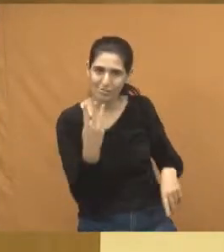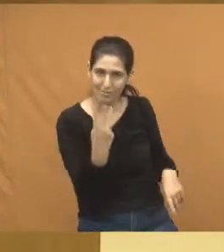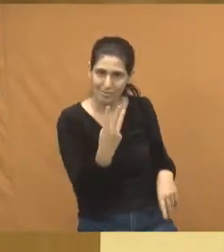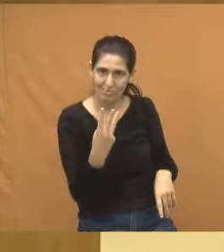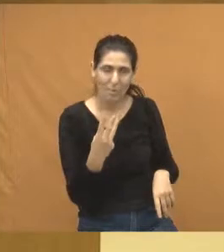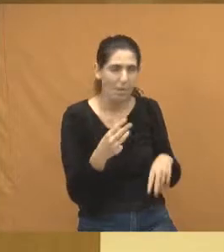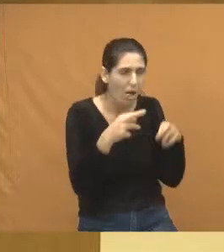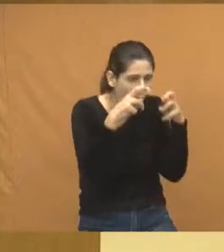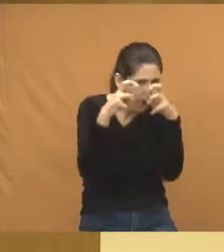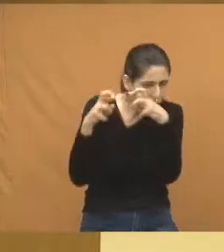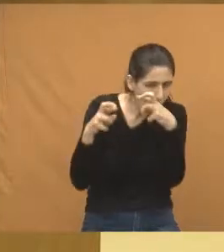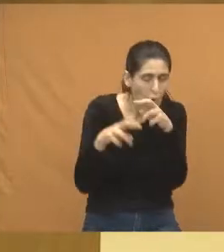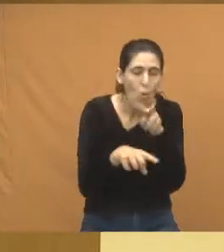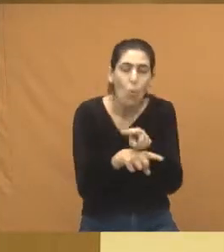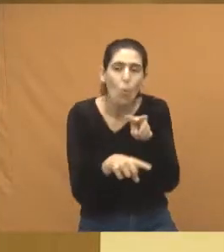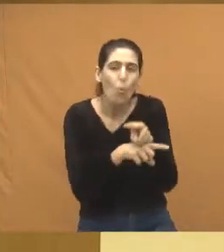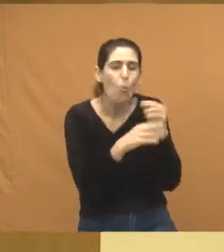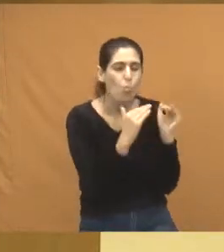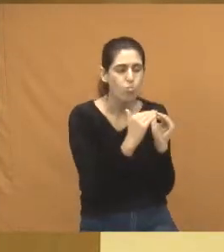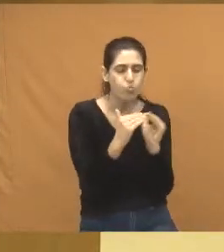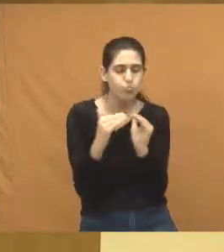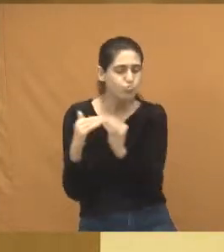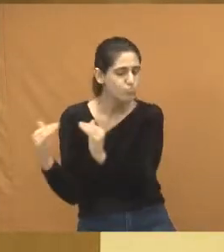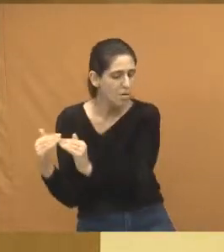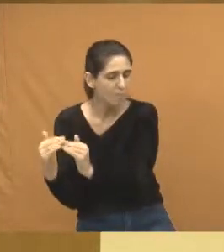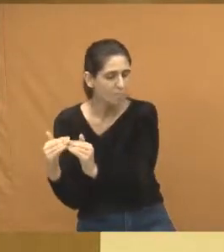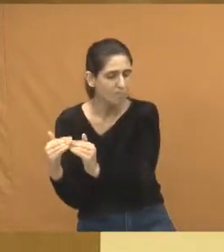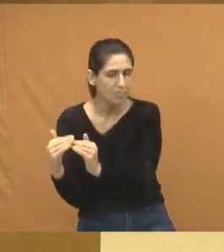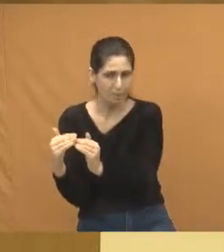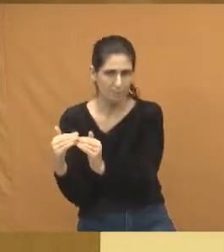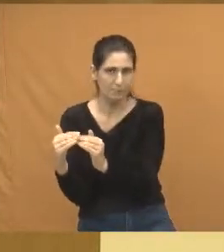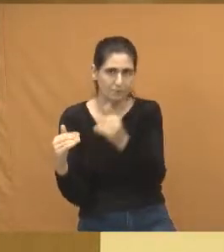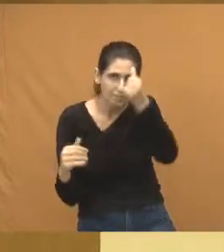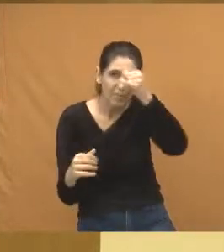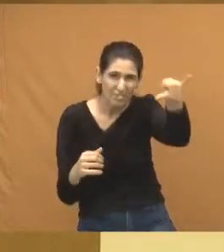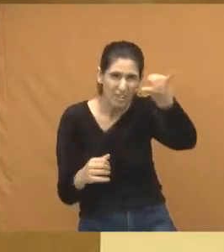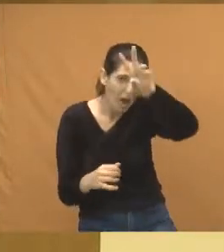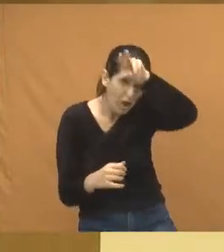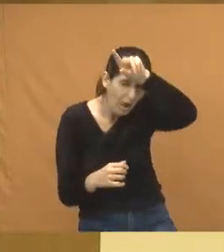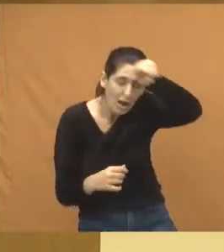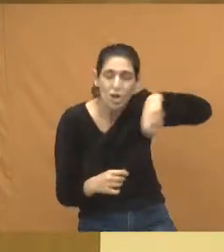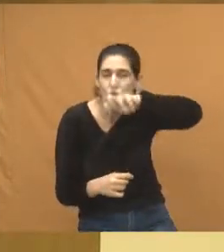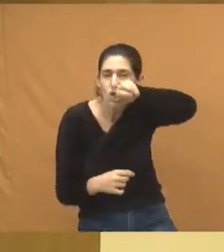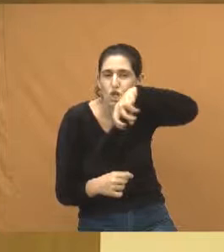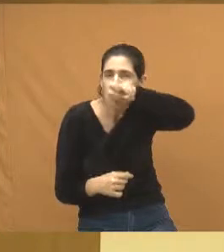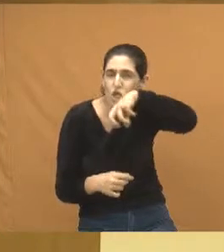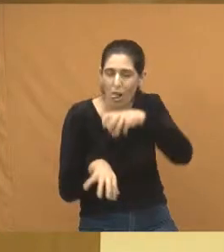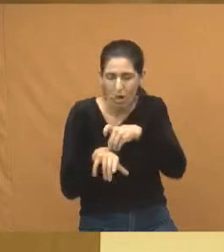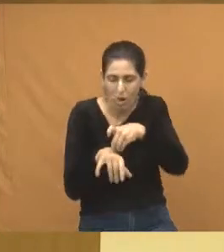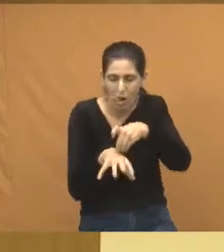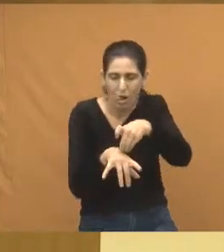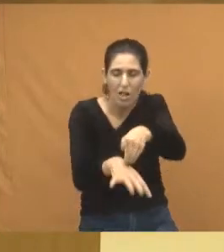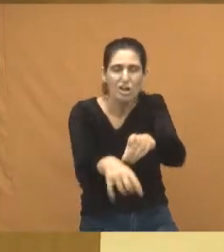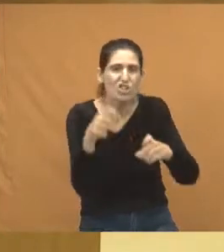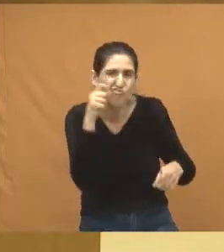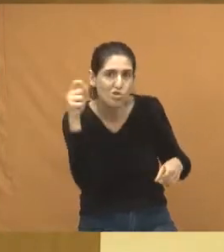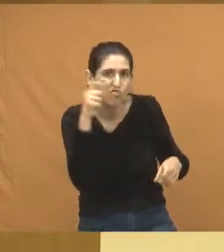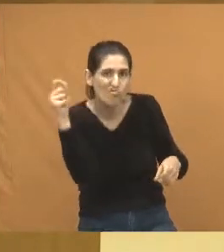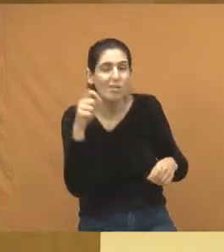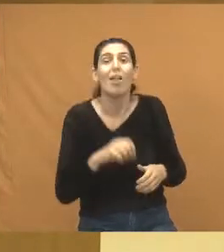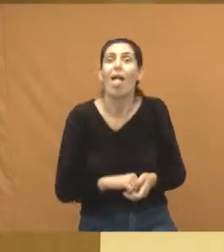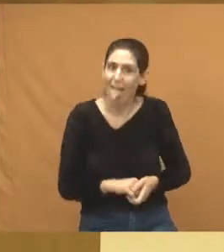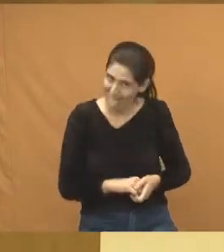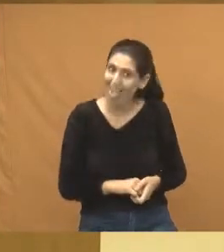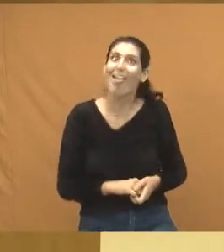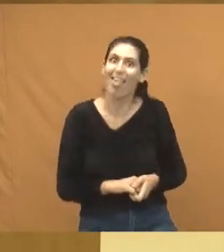vigiando, tomando conta aí da vizinhança ali também, que não deixa aparecer insetos, cobras, escorpiões, rato, vamos ir. Até isso eles